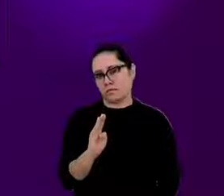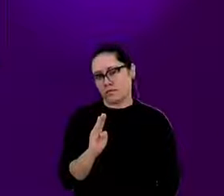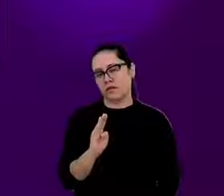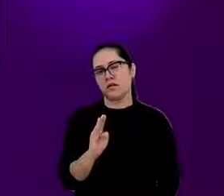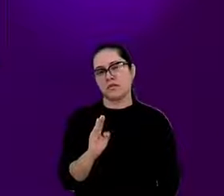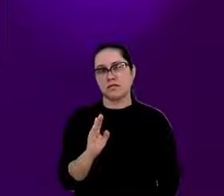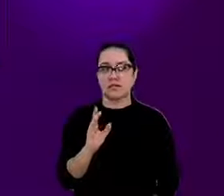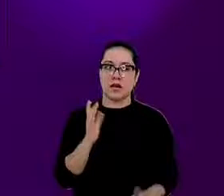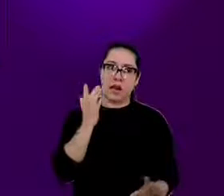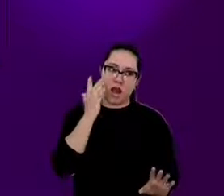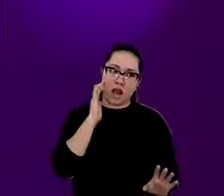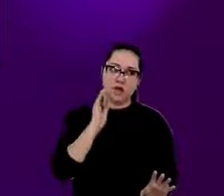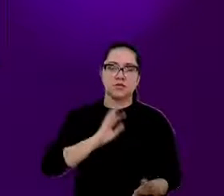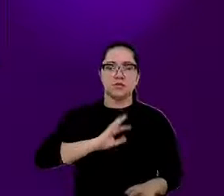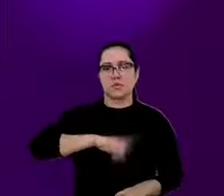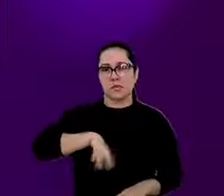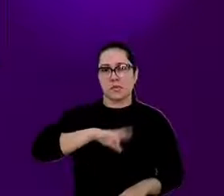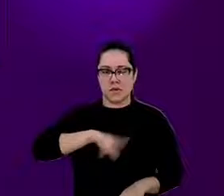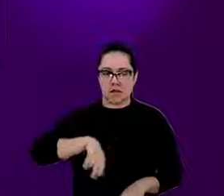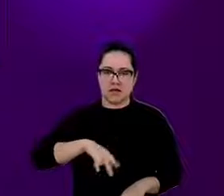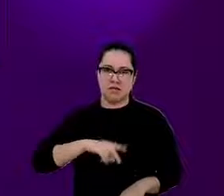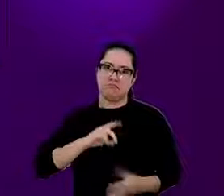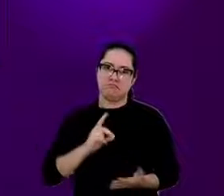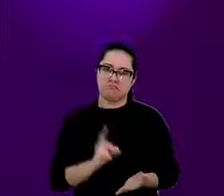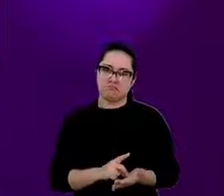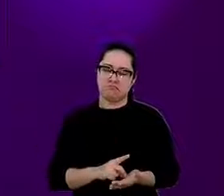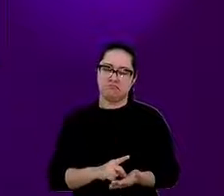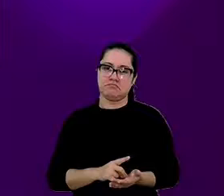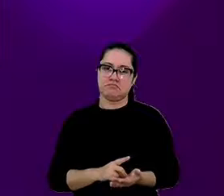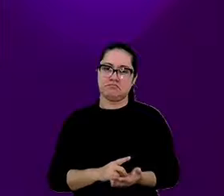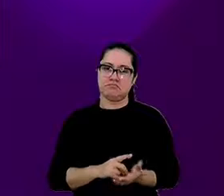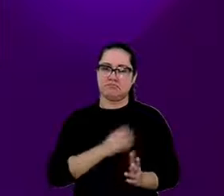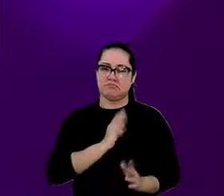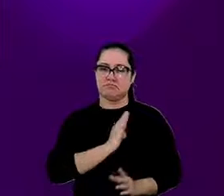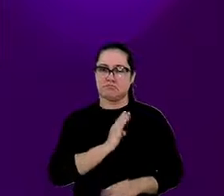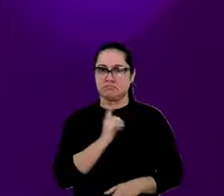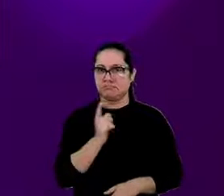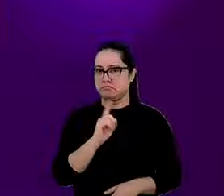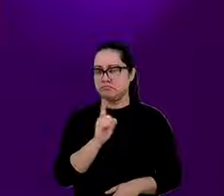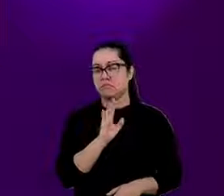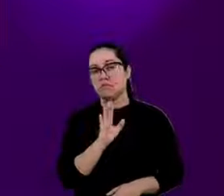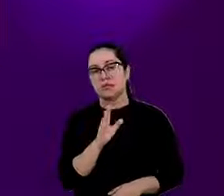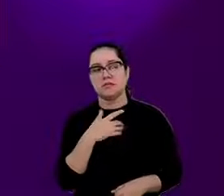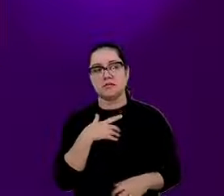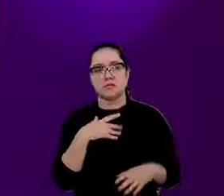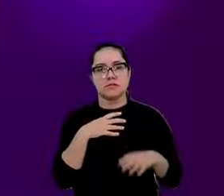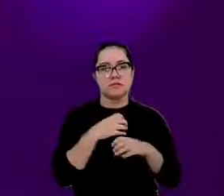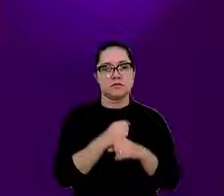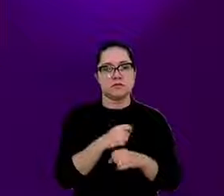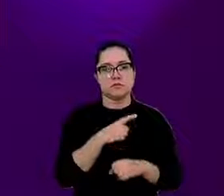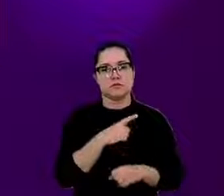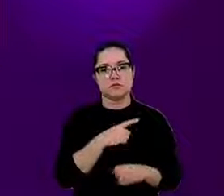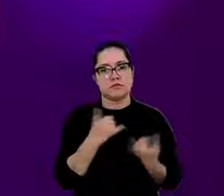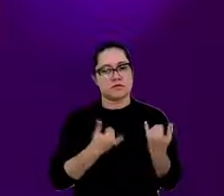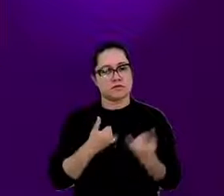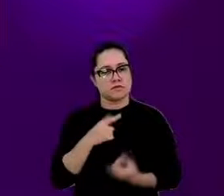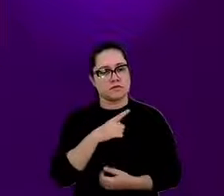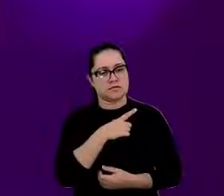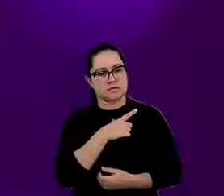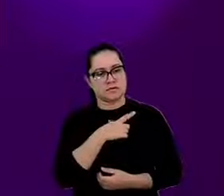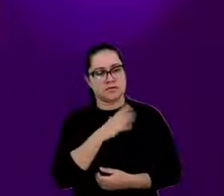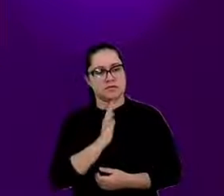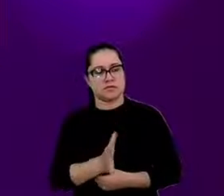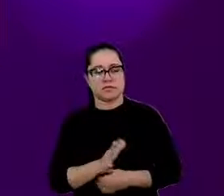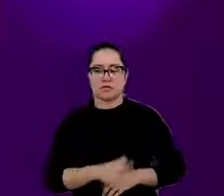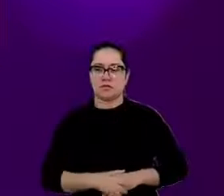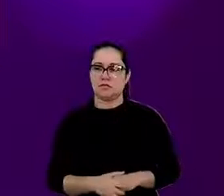para acreditar que não seja provavelmente anginosa. Se você juntar dados clínicos dele com informação que você já tem no seu prontuário eletrônico